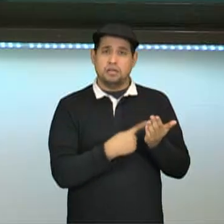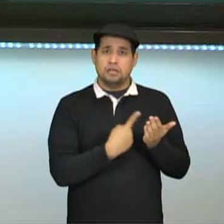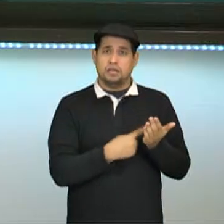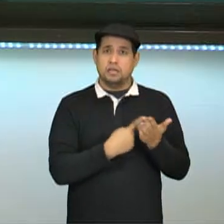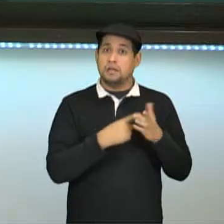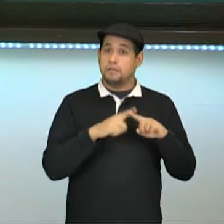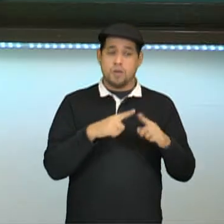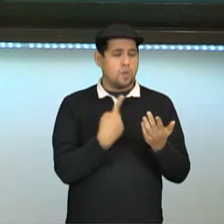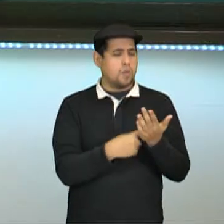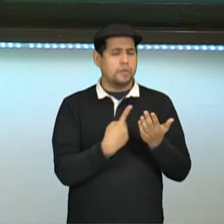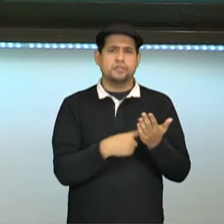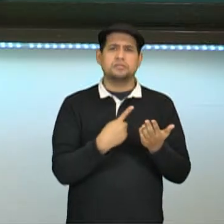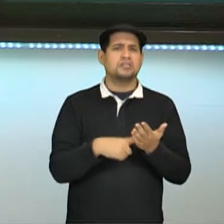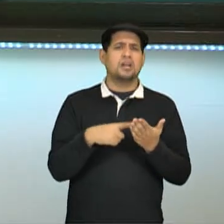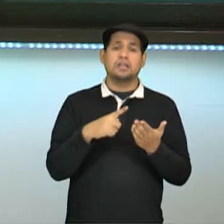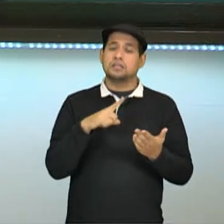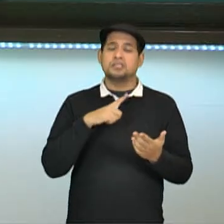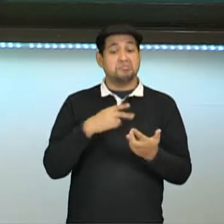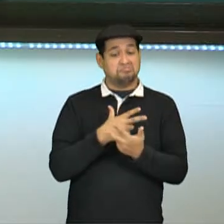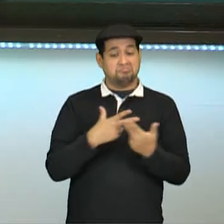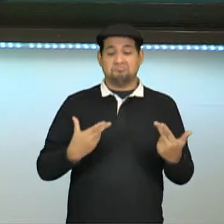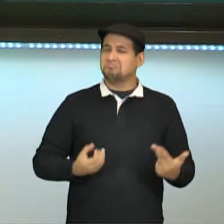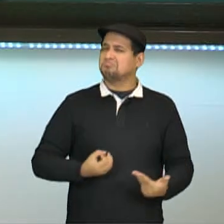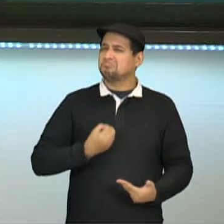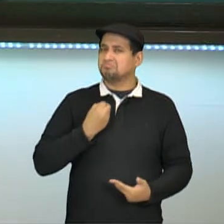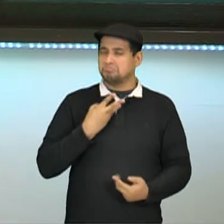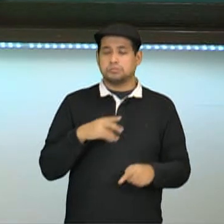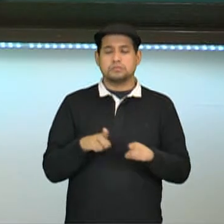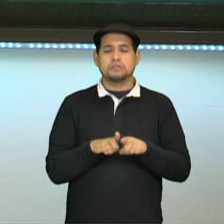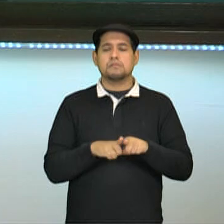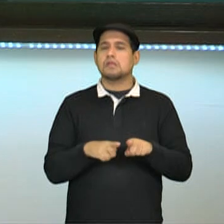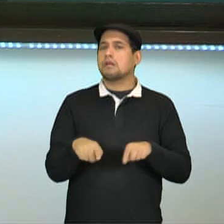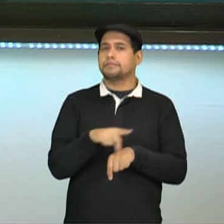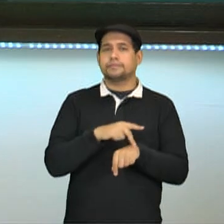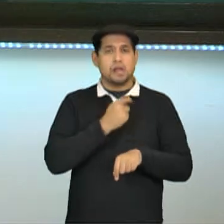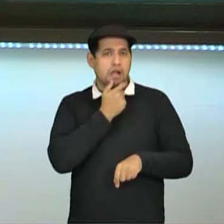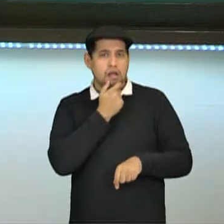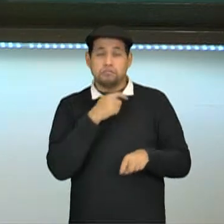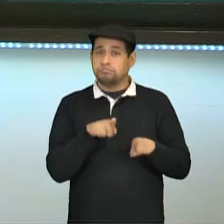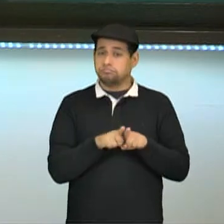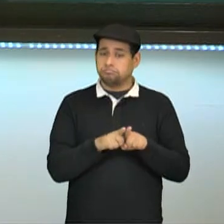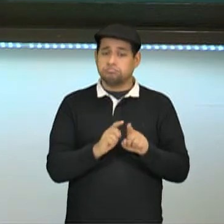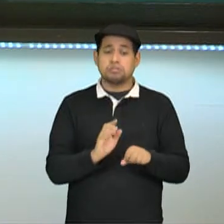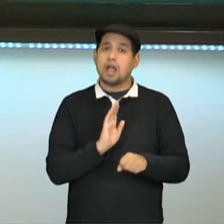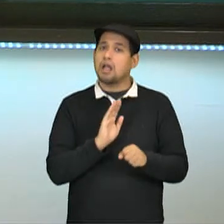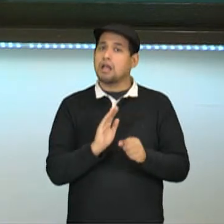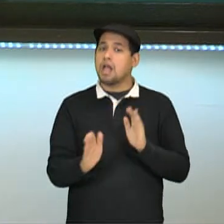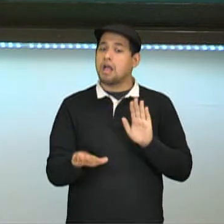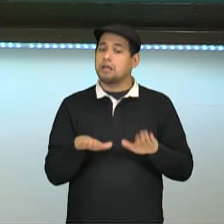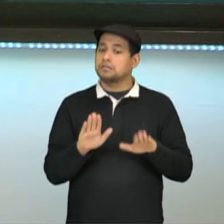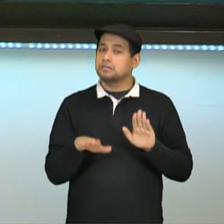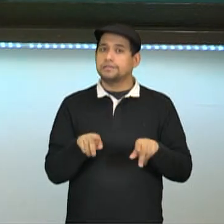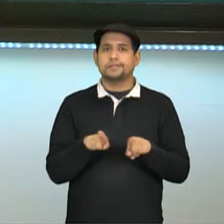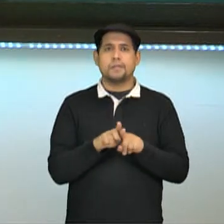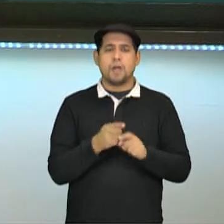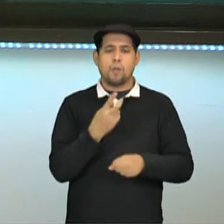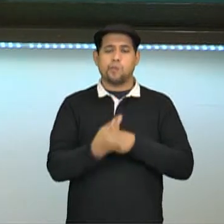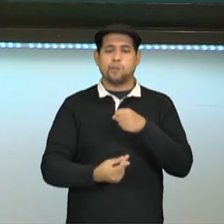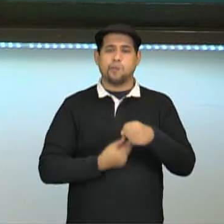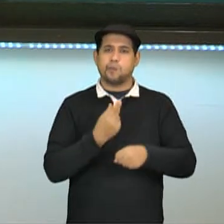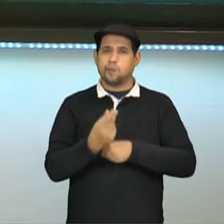acordos, eles acabavam trazendo benefícios comerciais para a Inglaterra e muitas vezes amarravam a